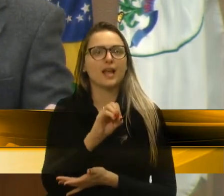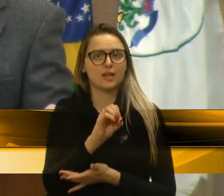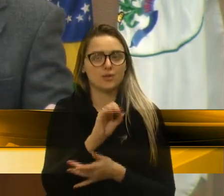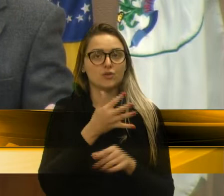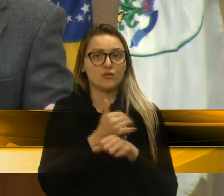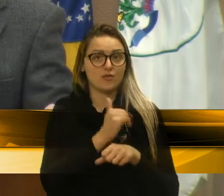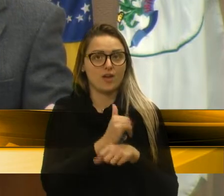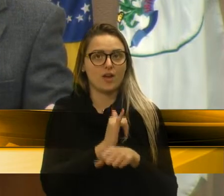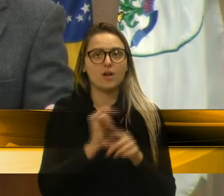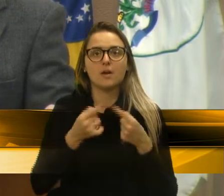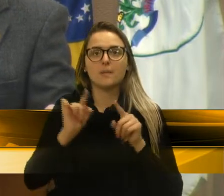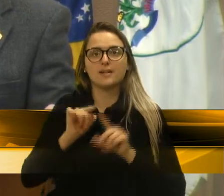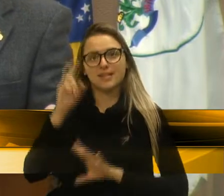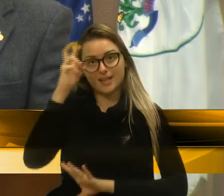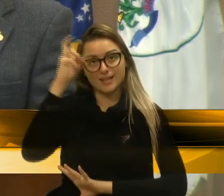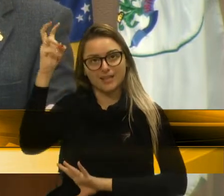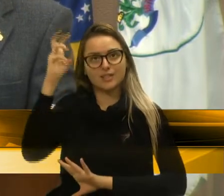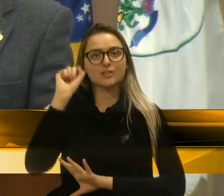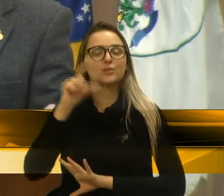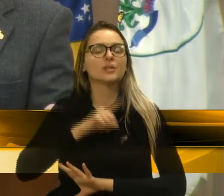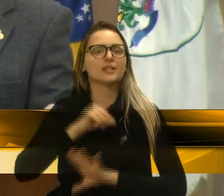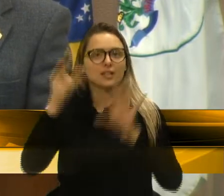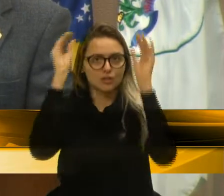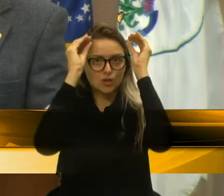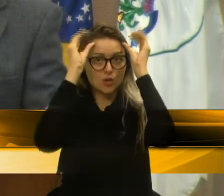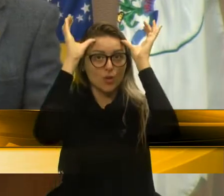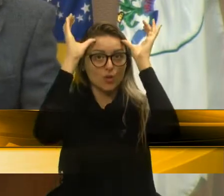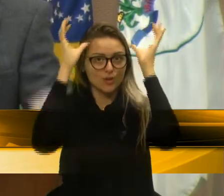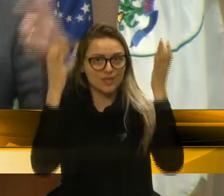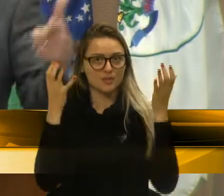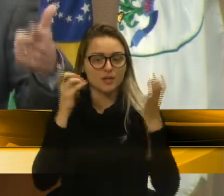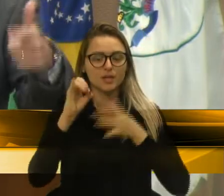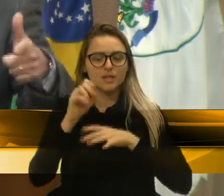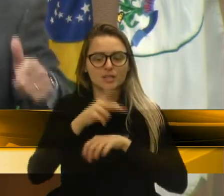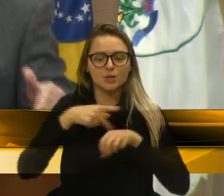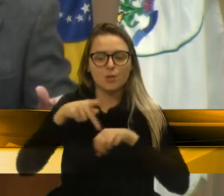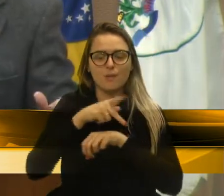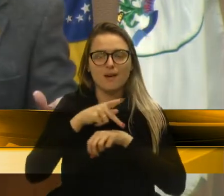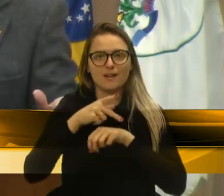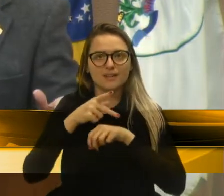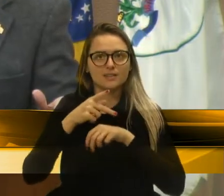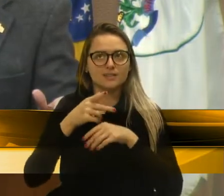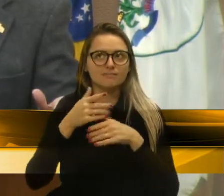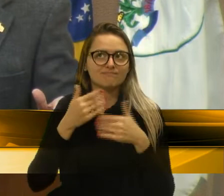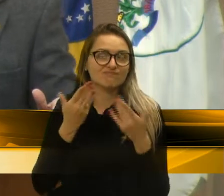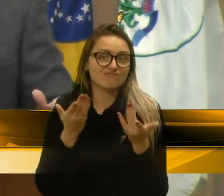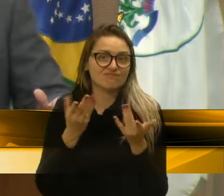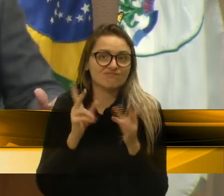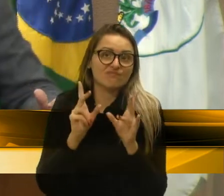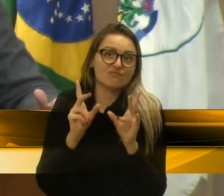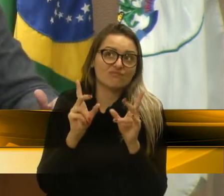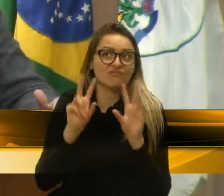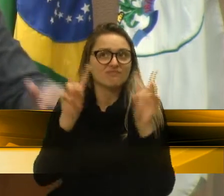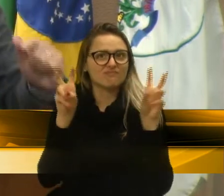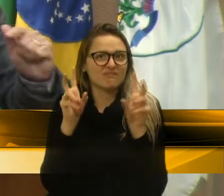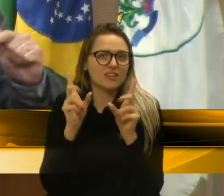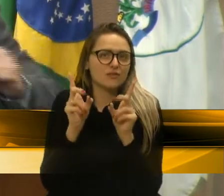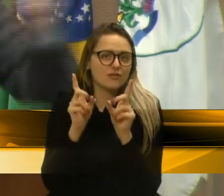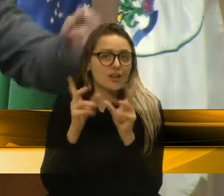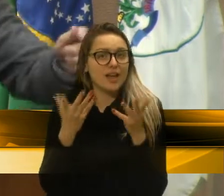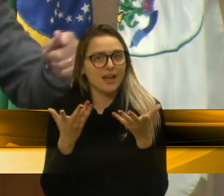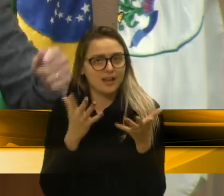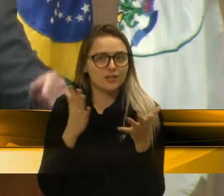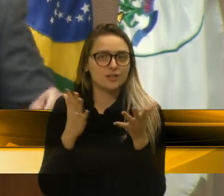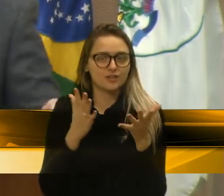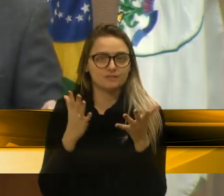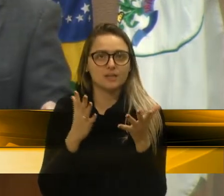mas é a inteligência e o conhecimento. E quando o país exporta, infelizmente, o que na verdade ele não exporta, ele